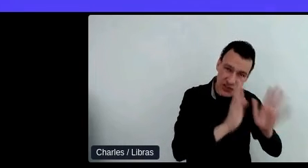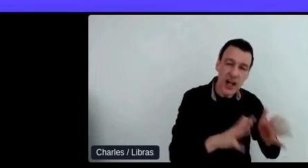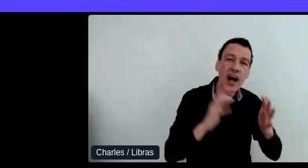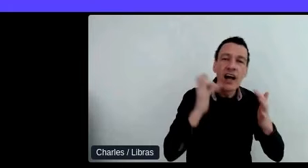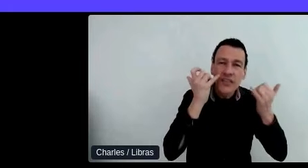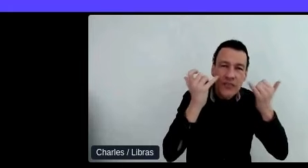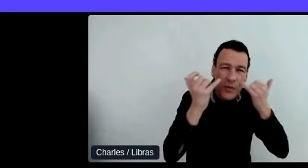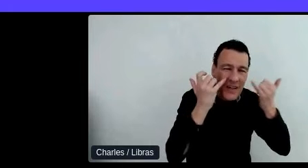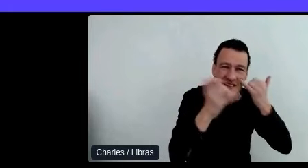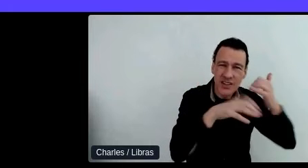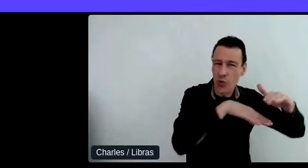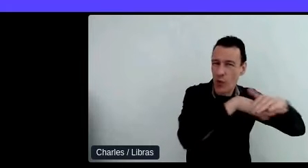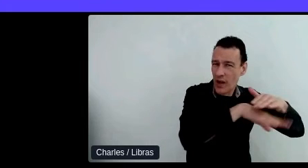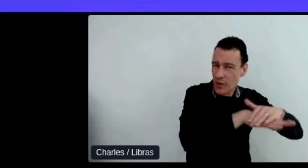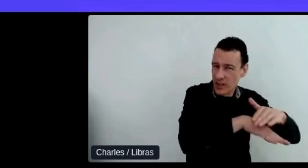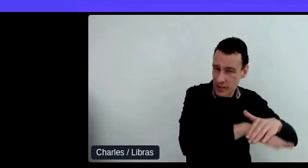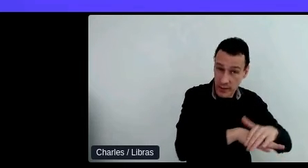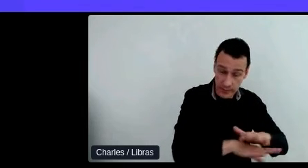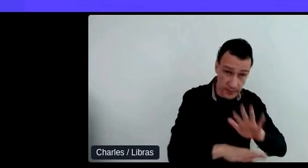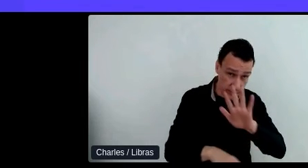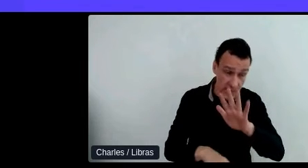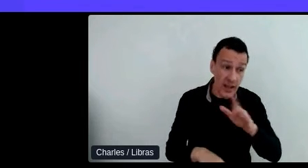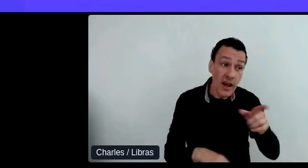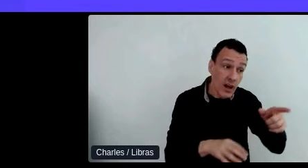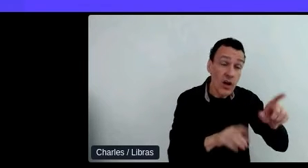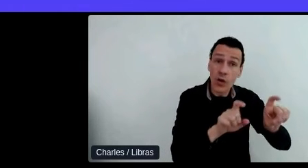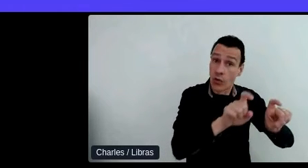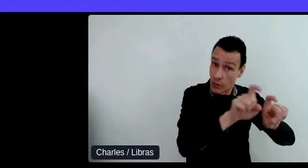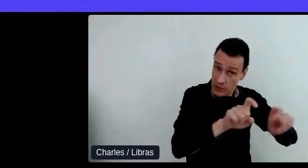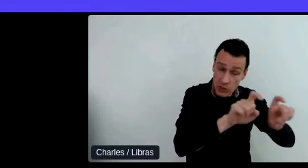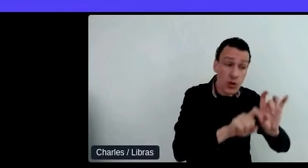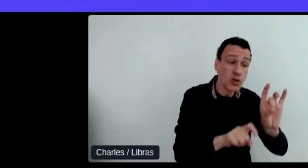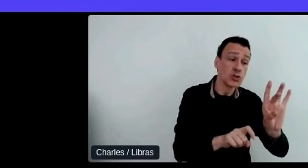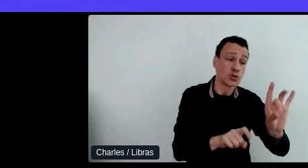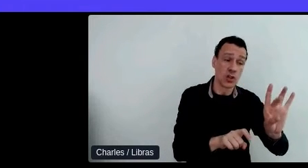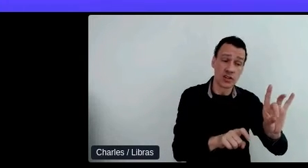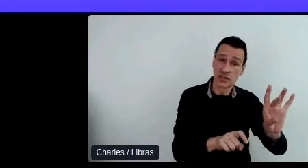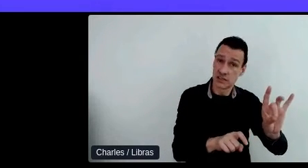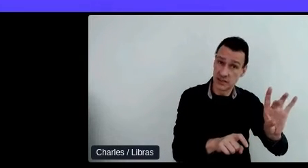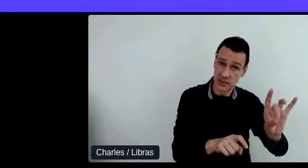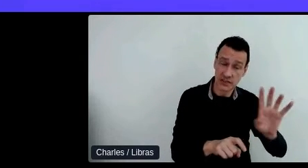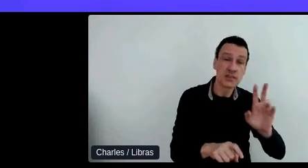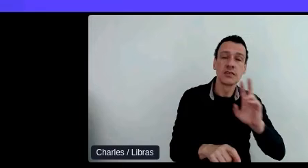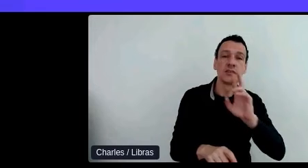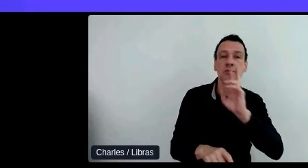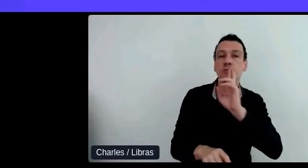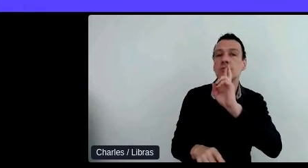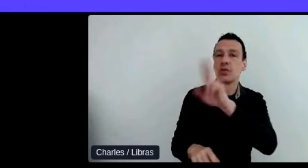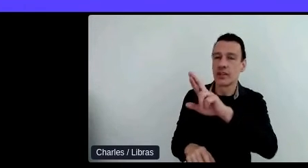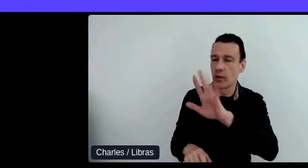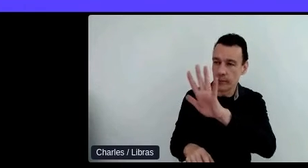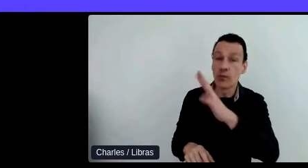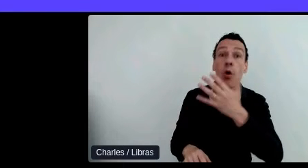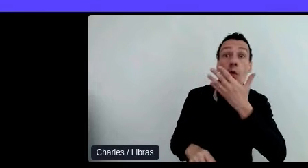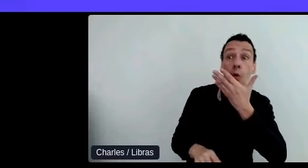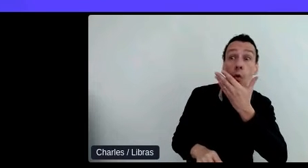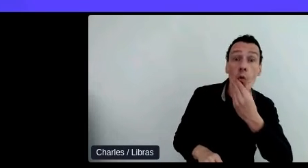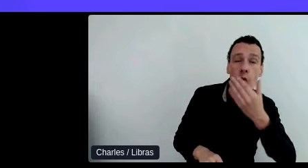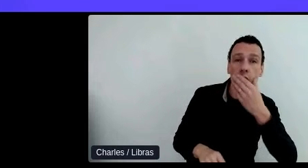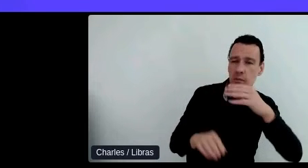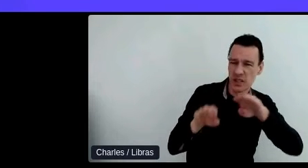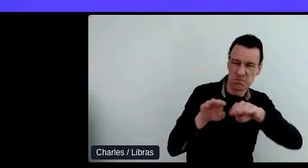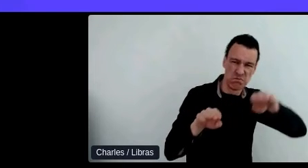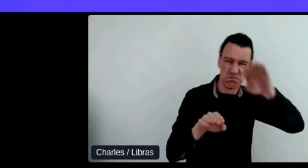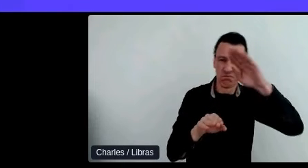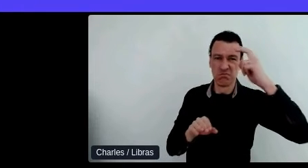máquina constatou que perfis femininos eram inferiores que os perfis masculinos. Ela chegou no ponto